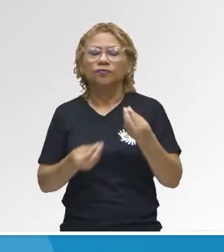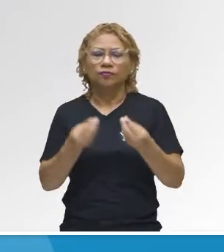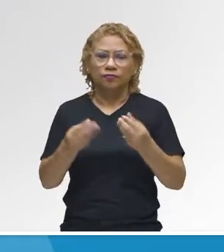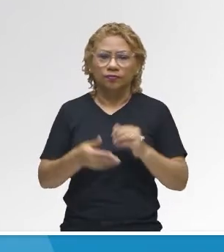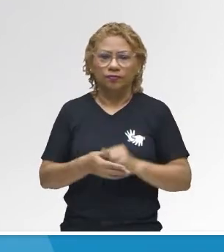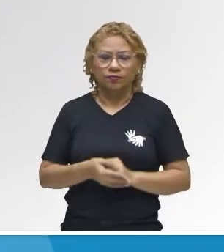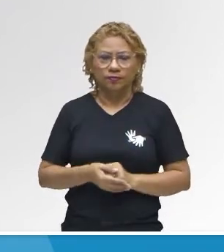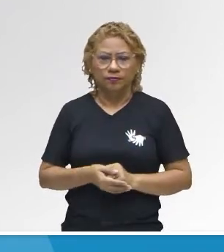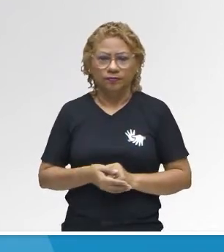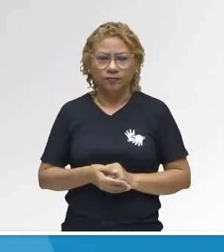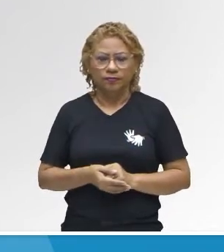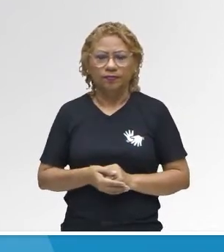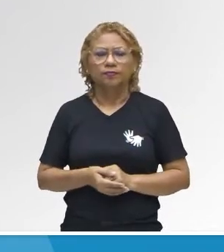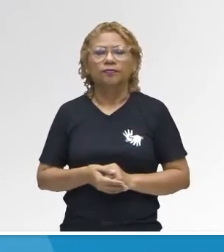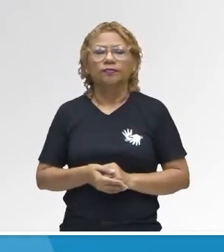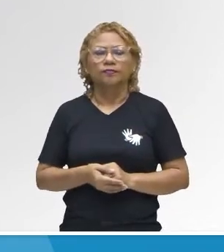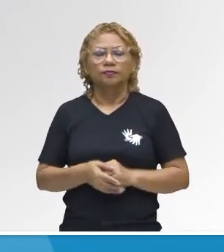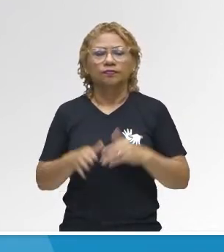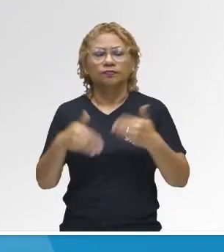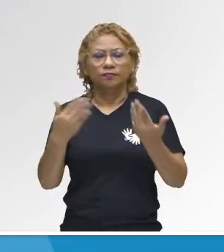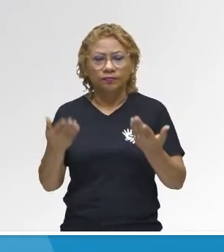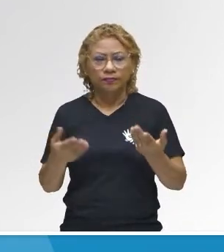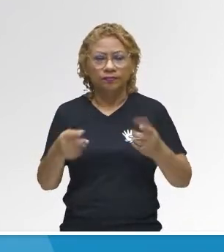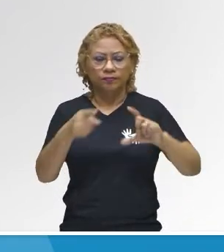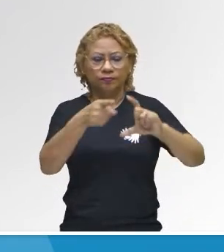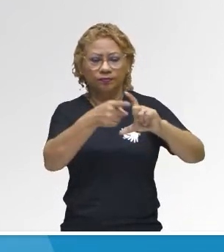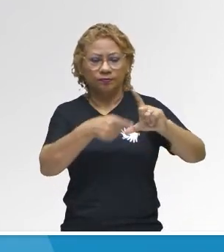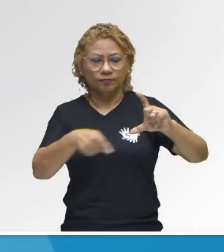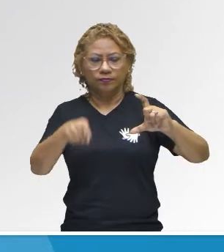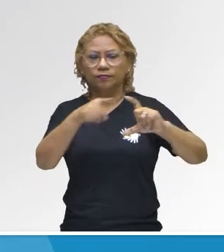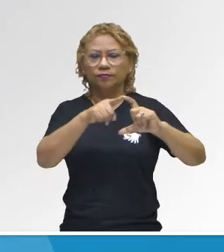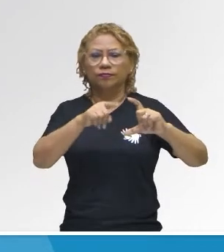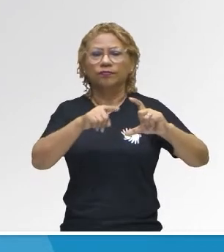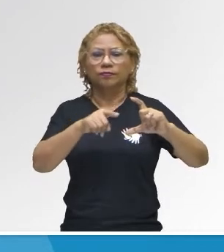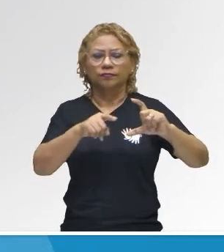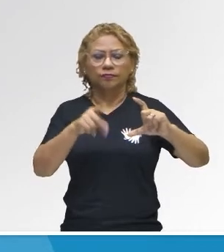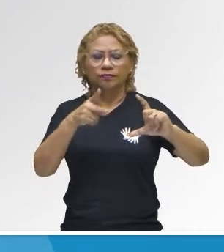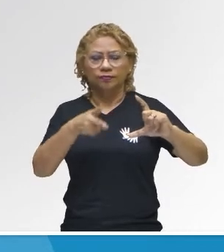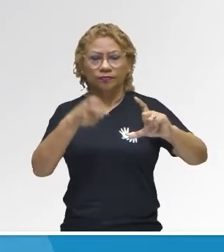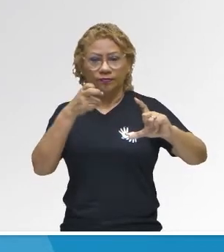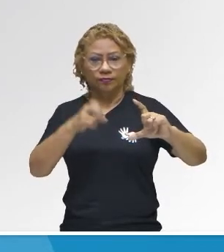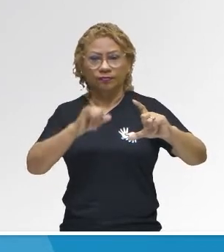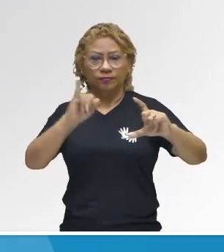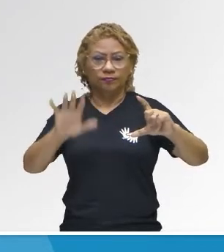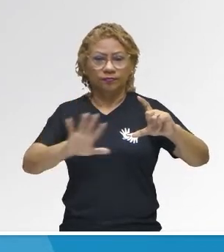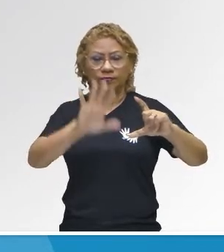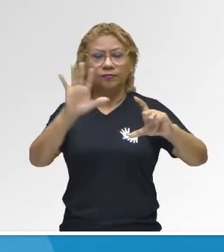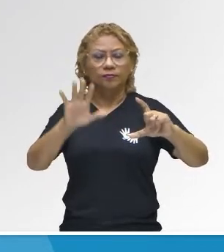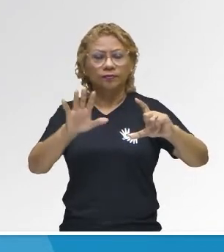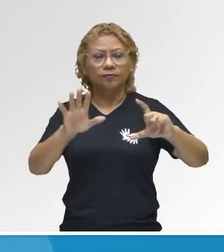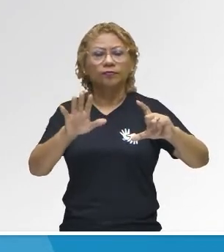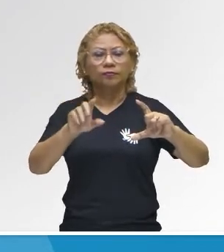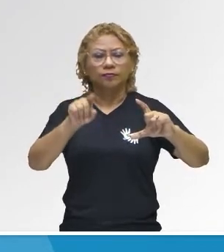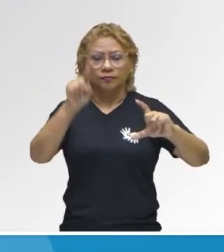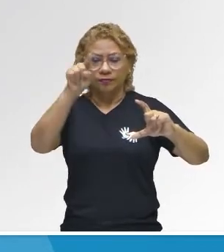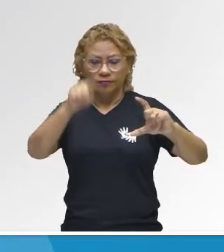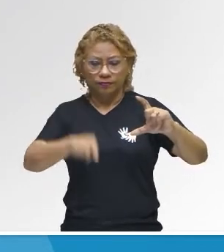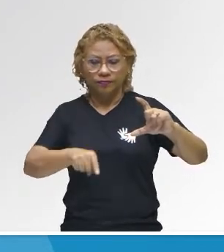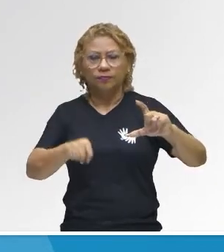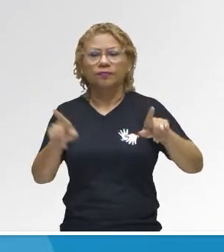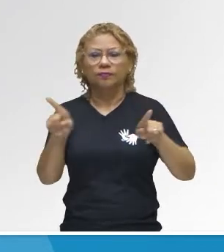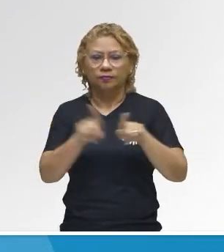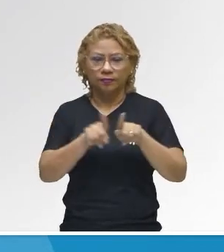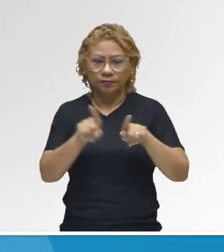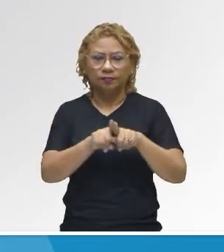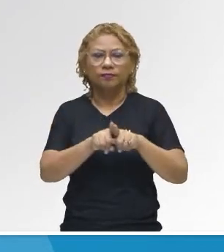projeções. A tangente também não é diferente, porém as medidas dela é que vão variar. Vejam. Aqui